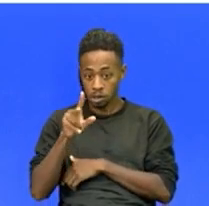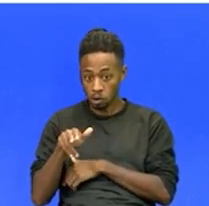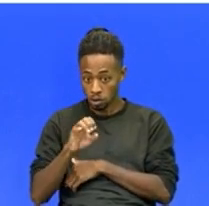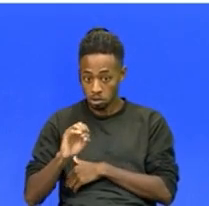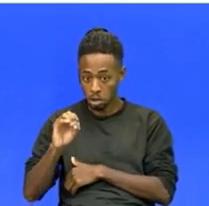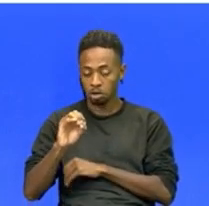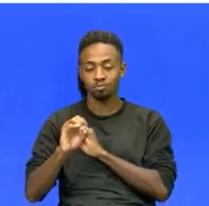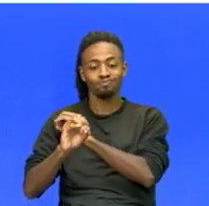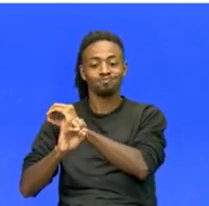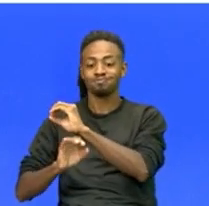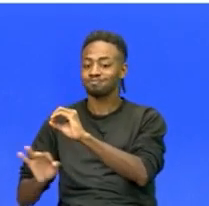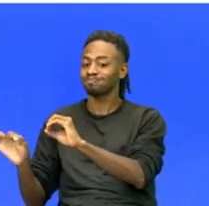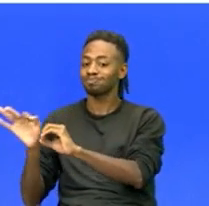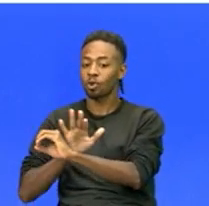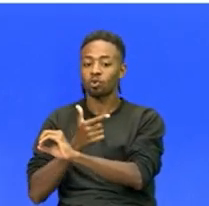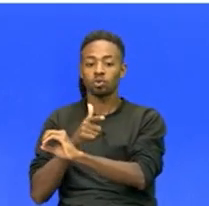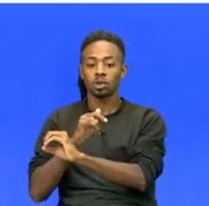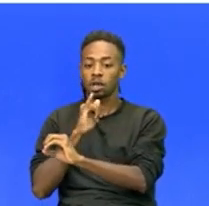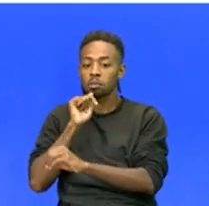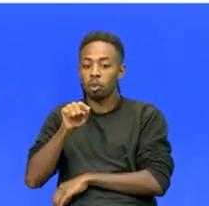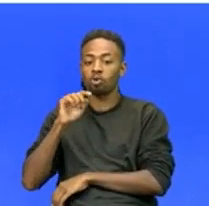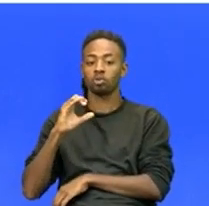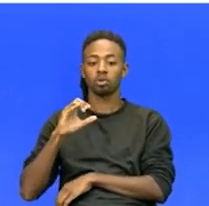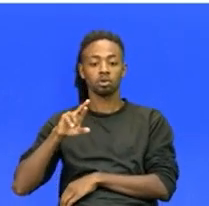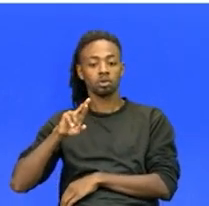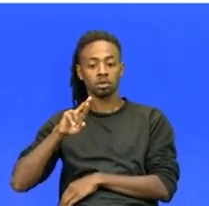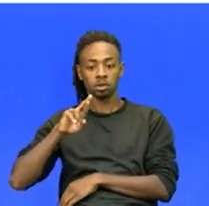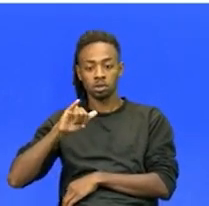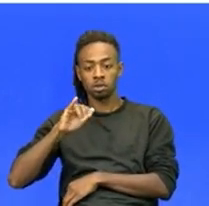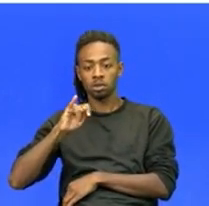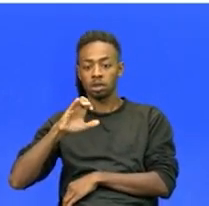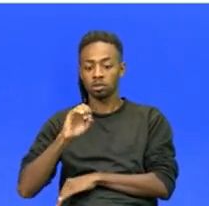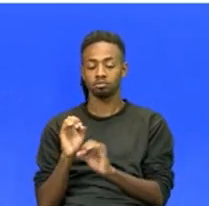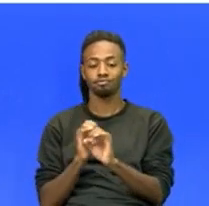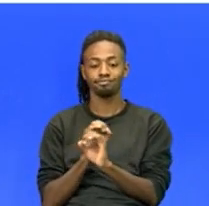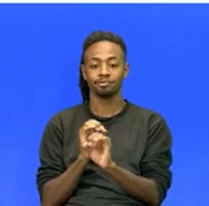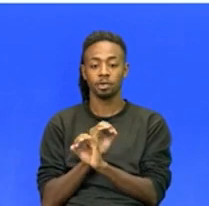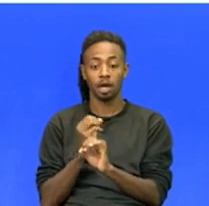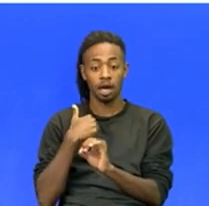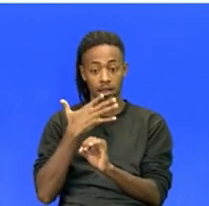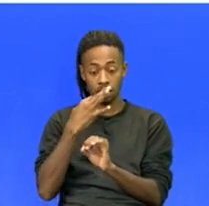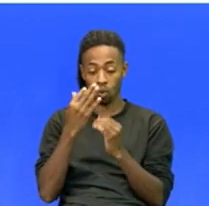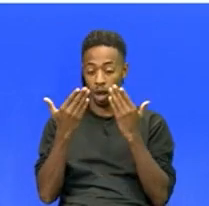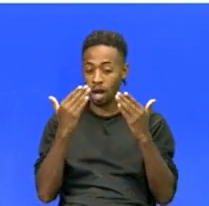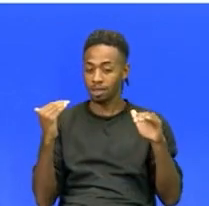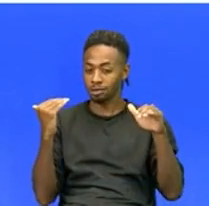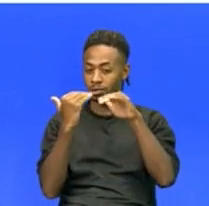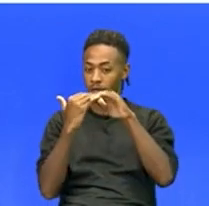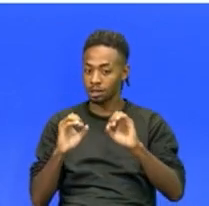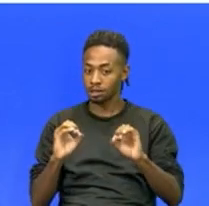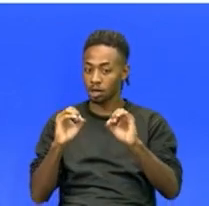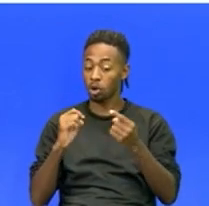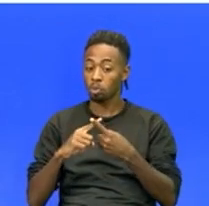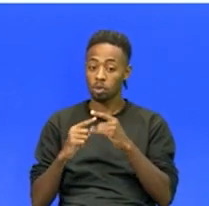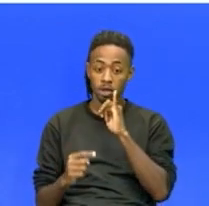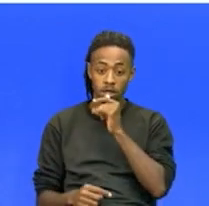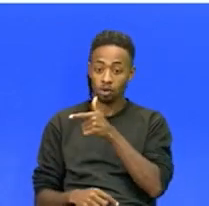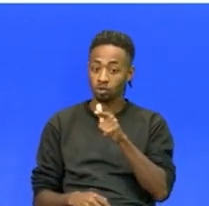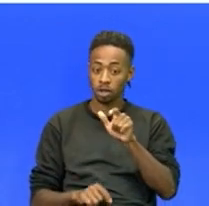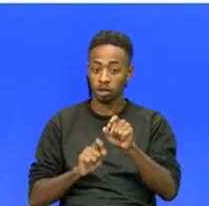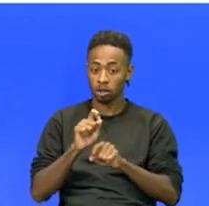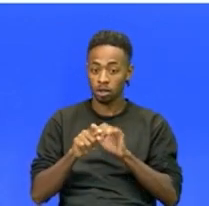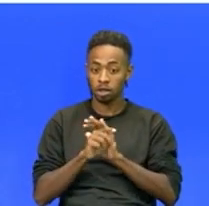caso, não se tem ponto crítico. Então, muita atenção quando se igualar essas derivadas parciais a zero. Se você não